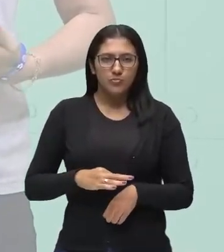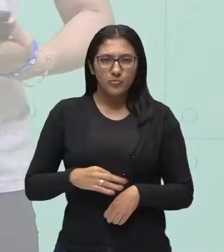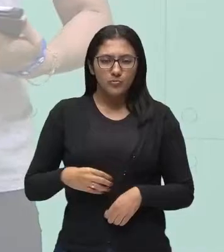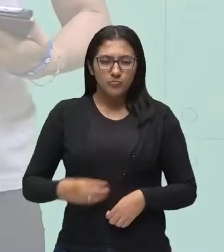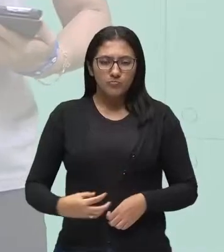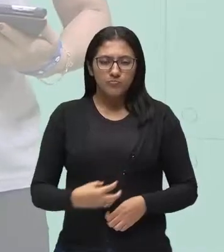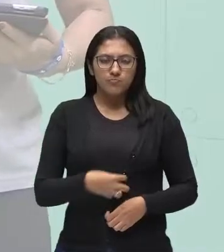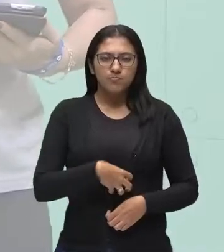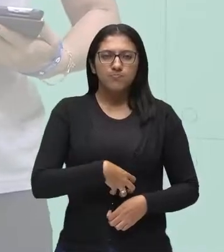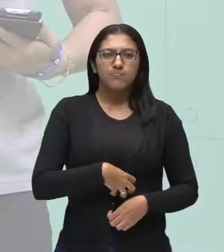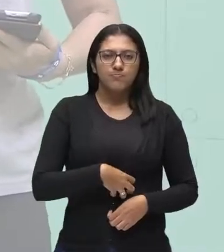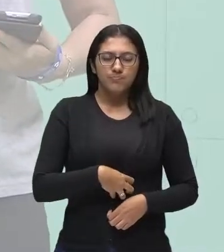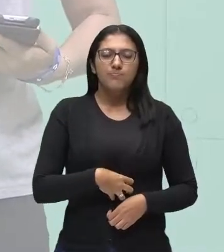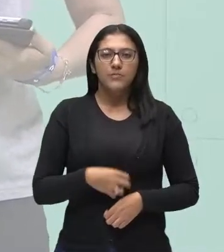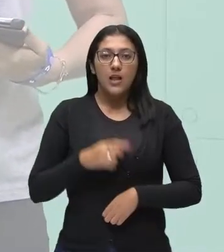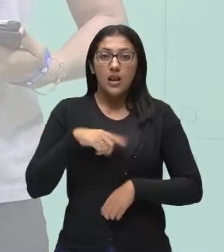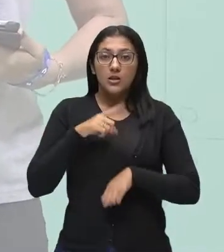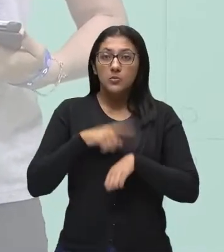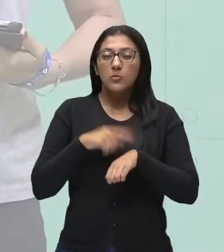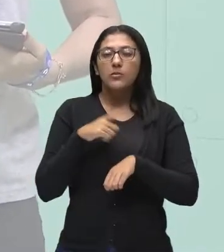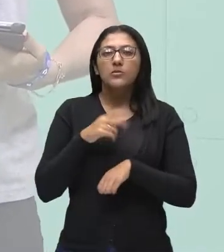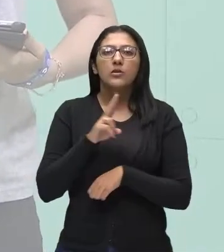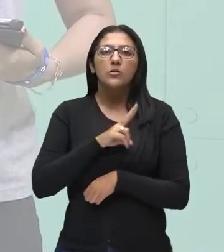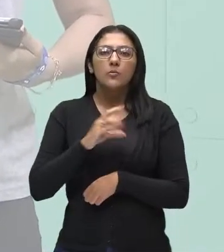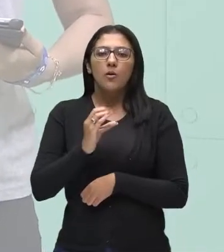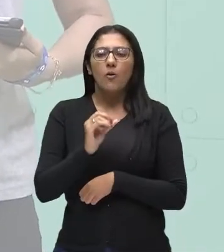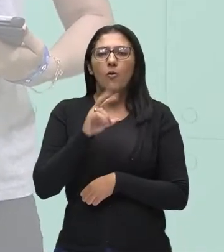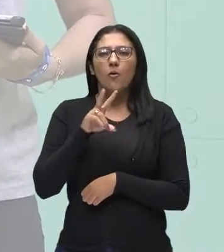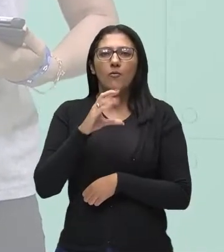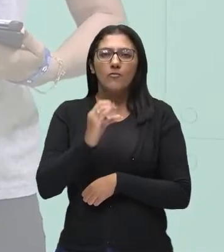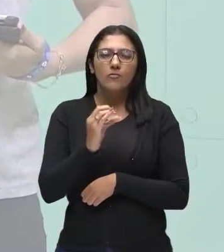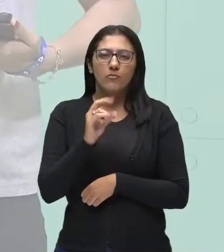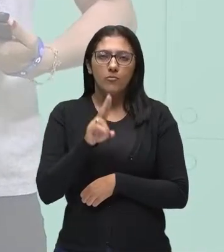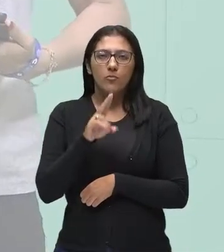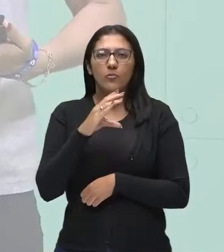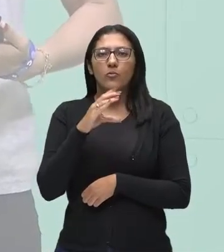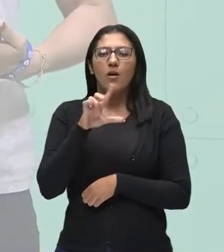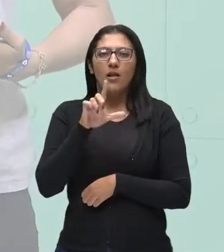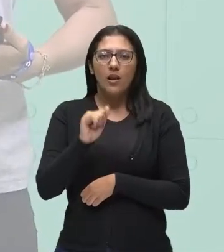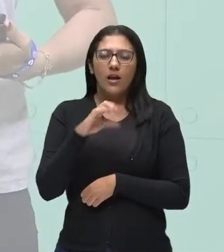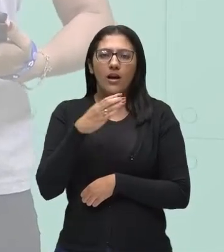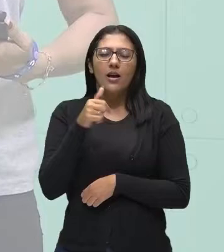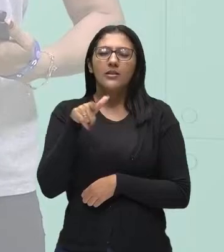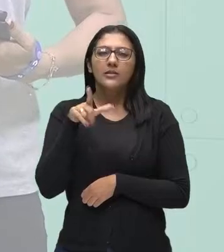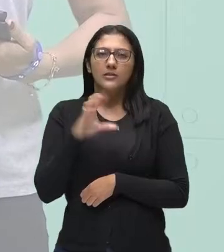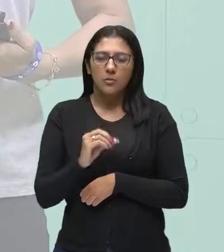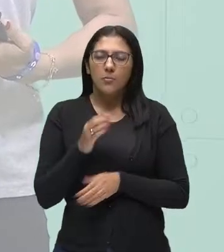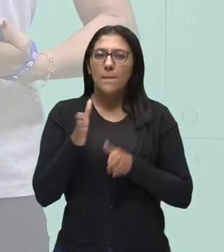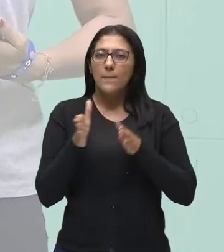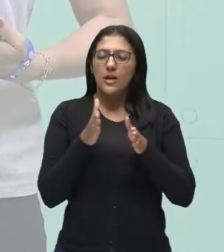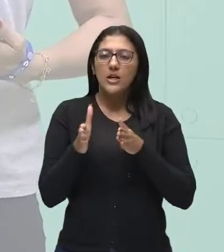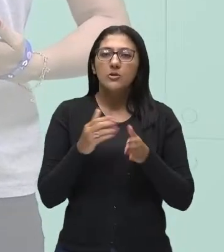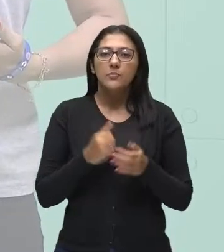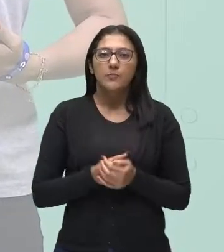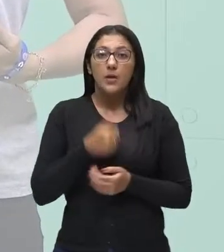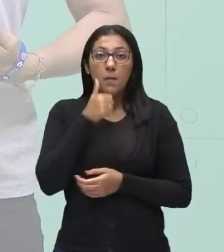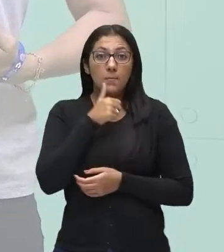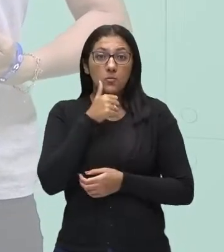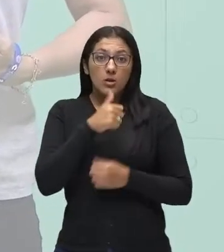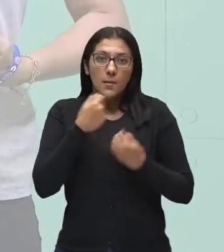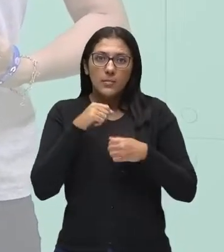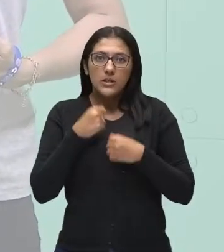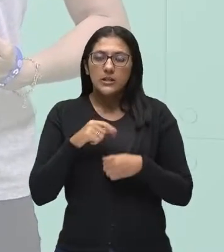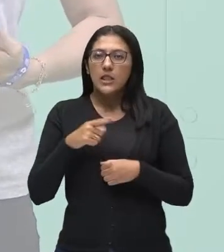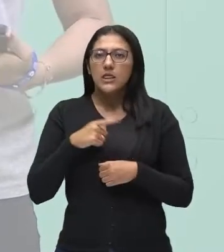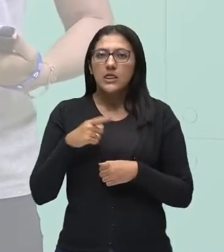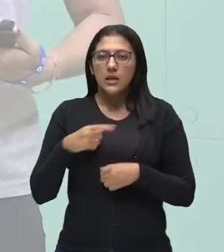bom? Esse momento é chamado de ovulação. É necessário que a mulher esteja com o ovócito